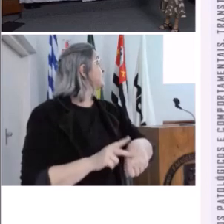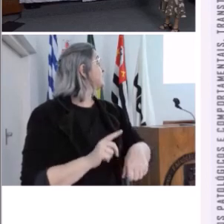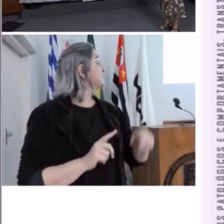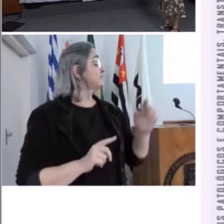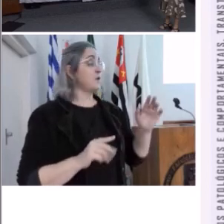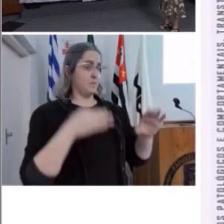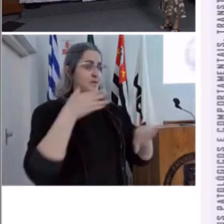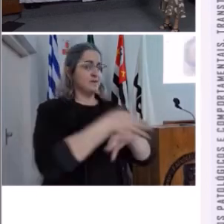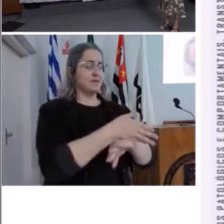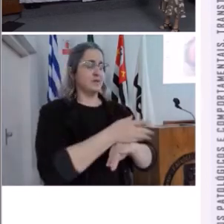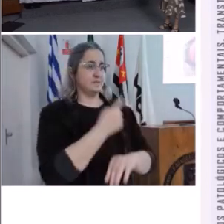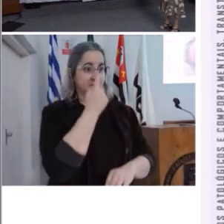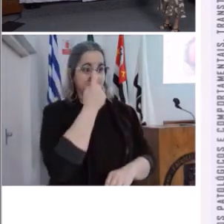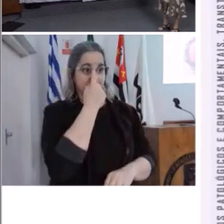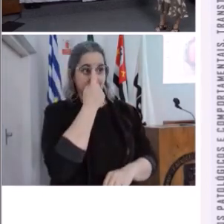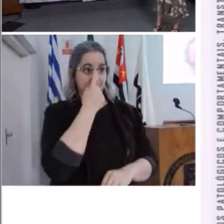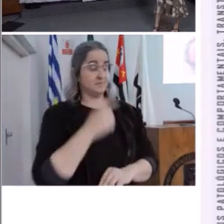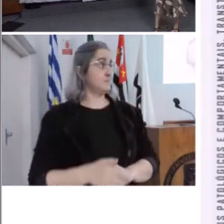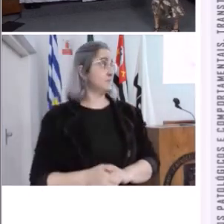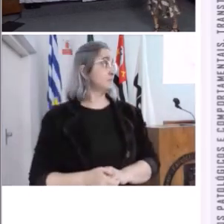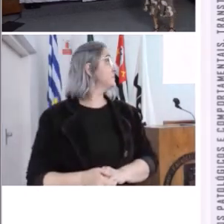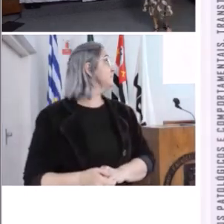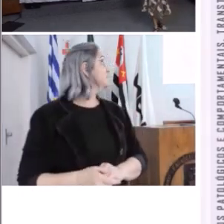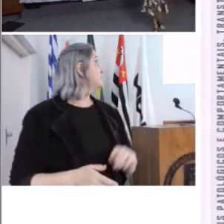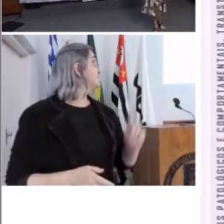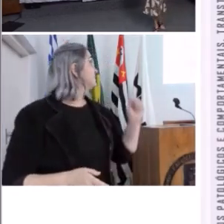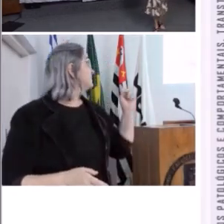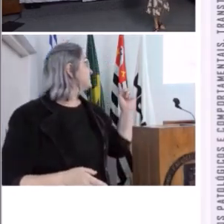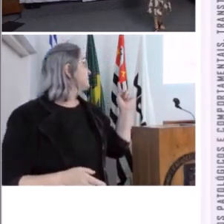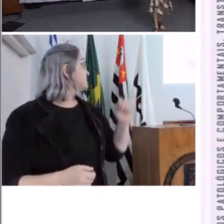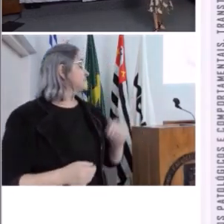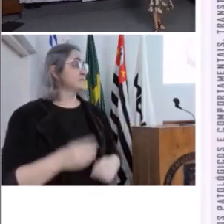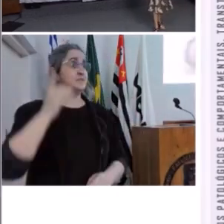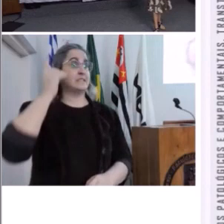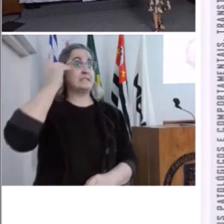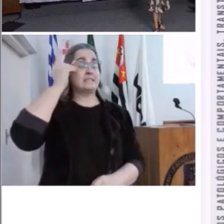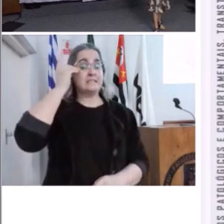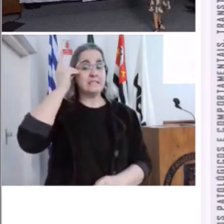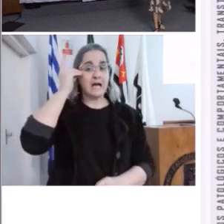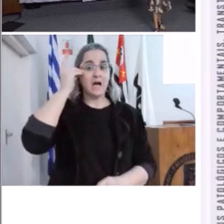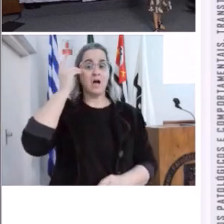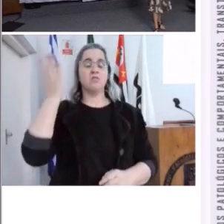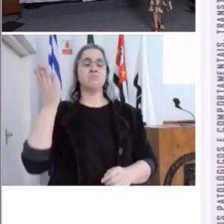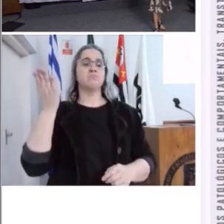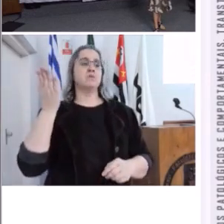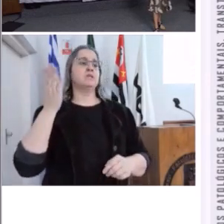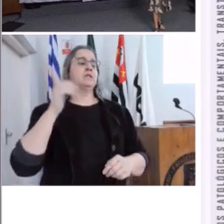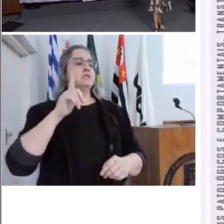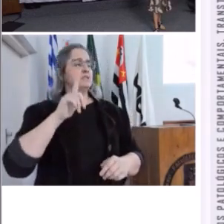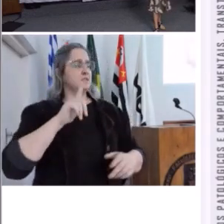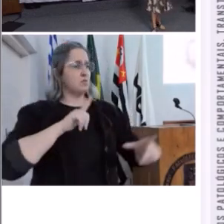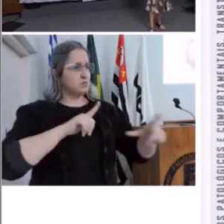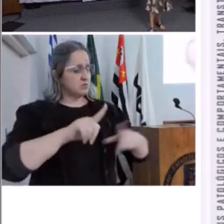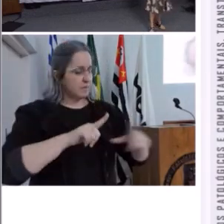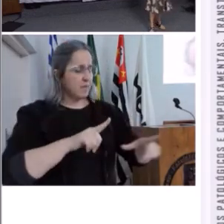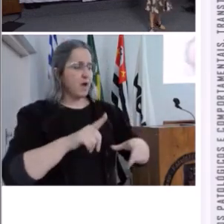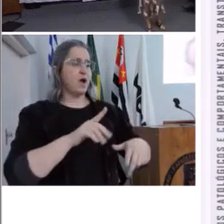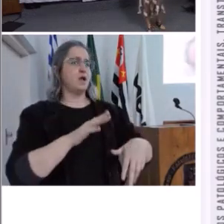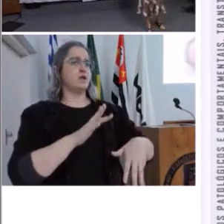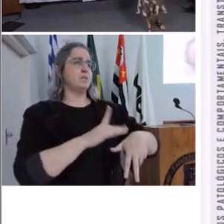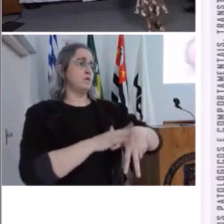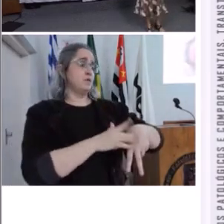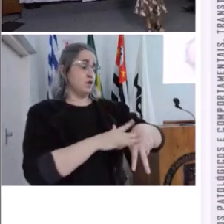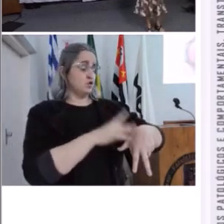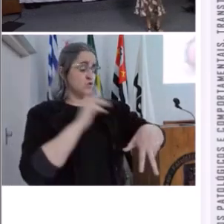vamos entrar no verdinho. Ó, falamos da síndrome de Down, trabalhamos, né, com a síndrome de Down. Se